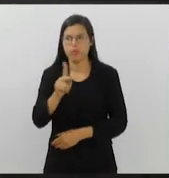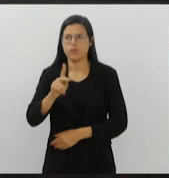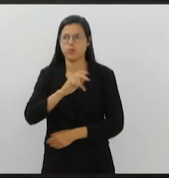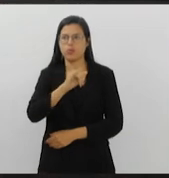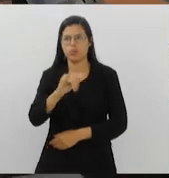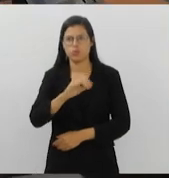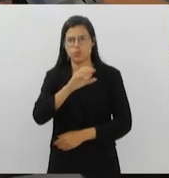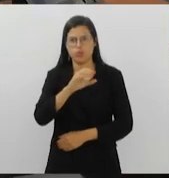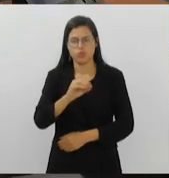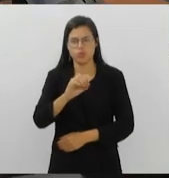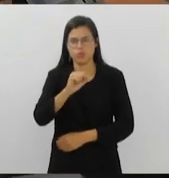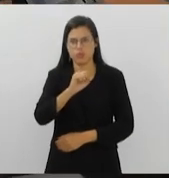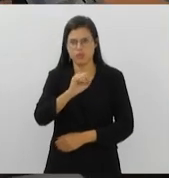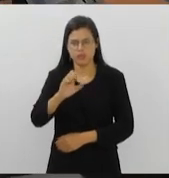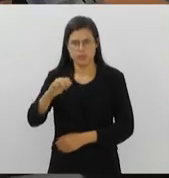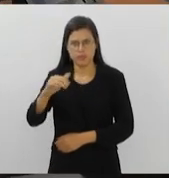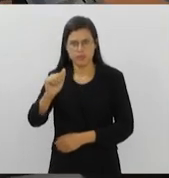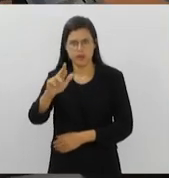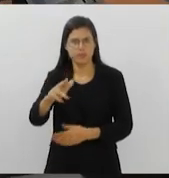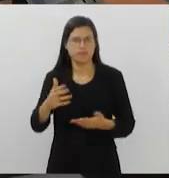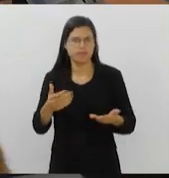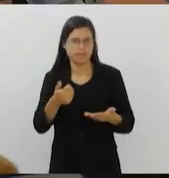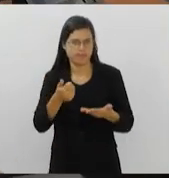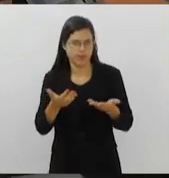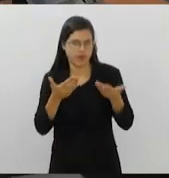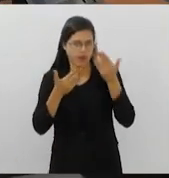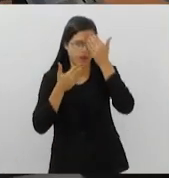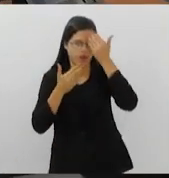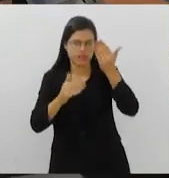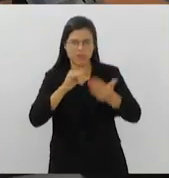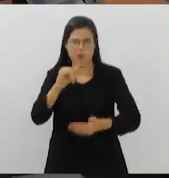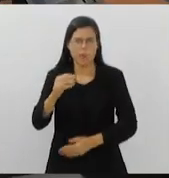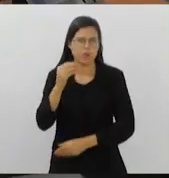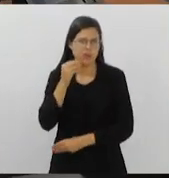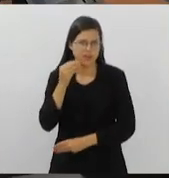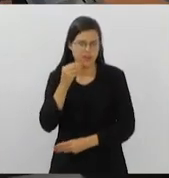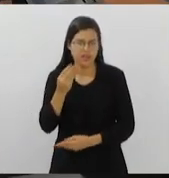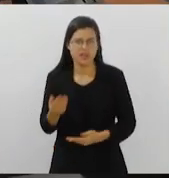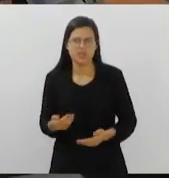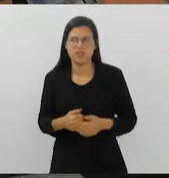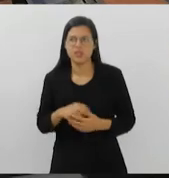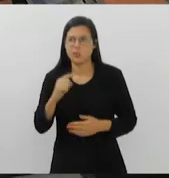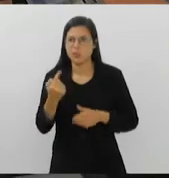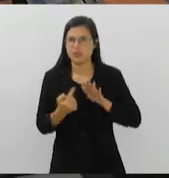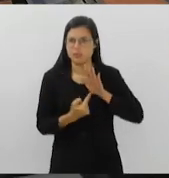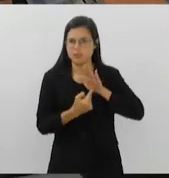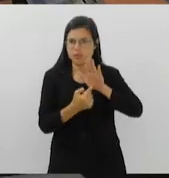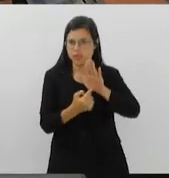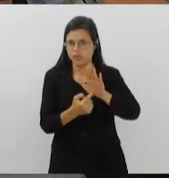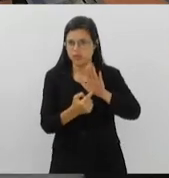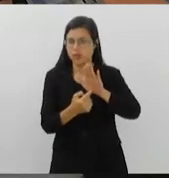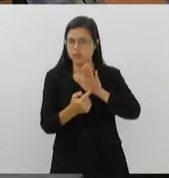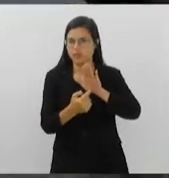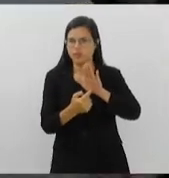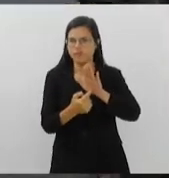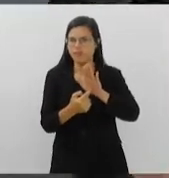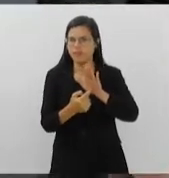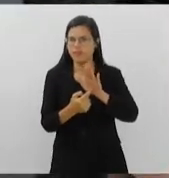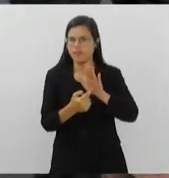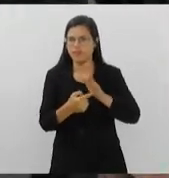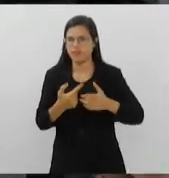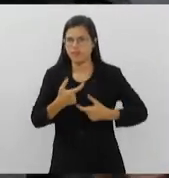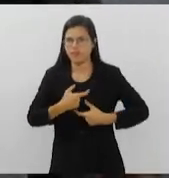deputado. Primeiro, eu quero agradecer a todos os pares aí pela oportunidade. Nós apresentamos essa